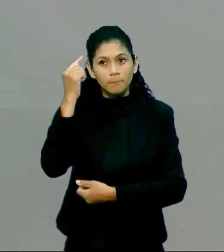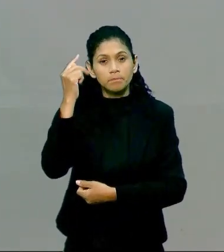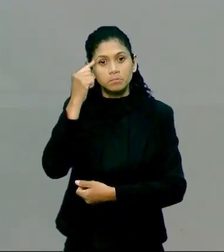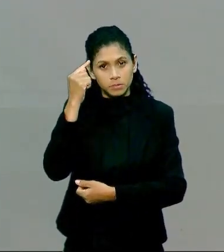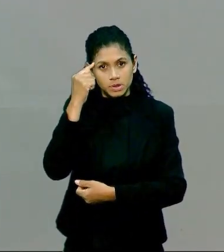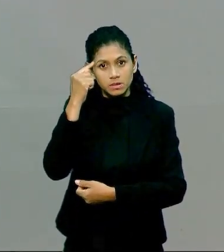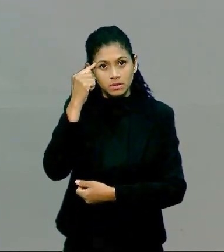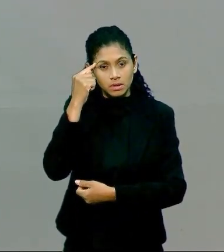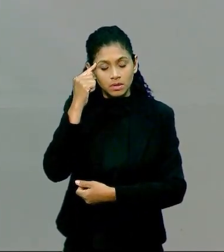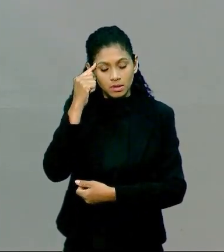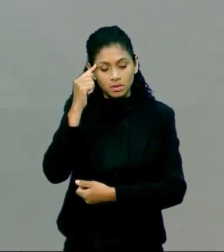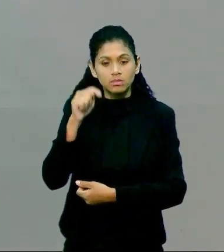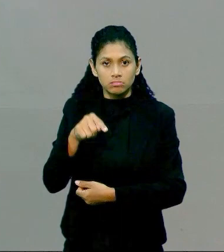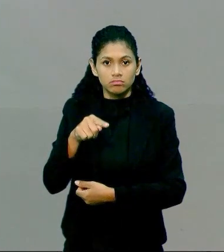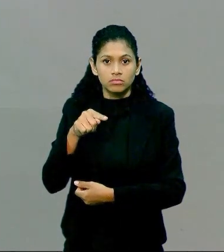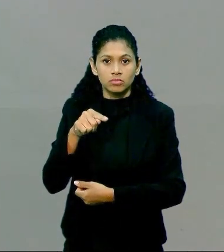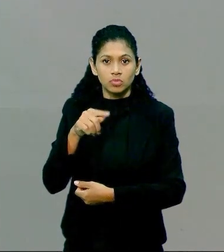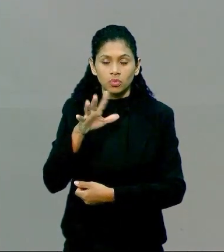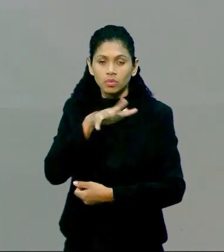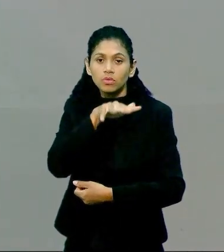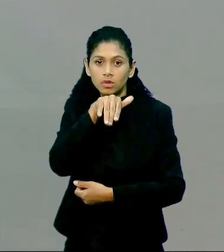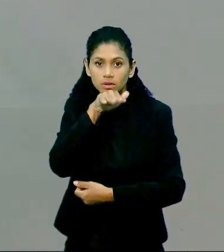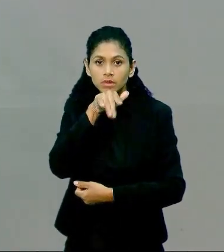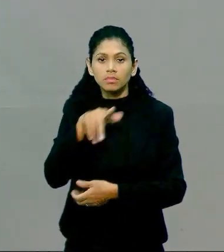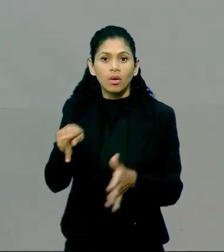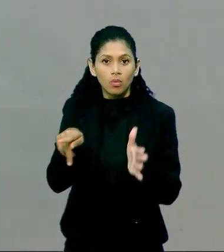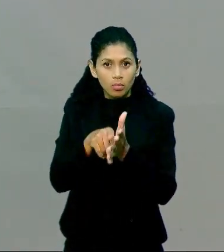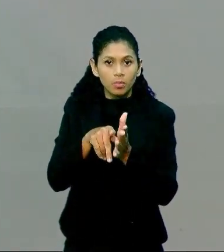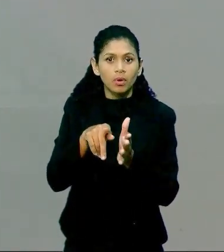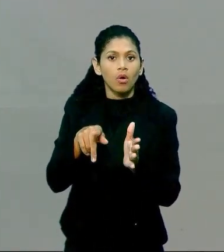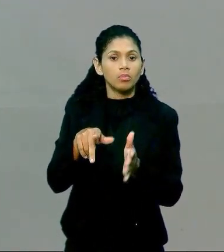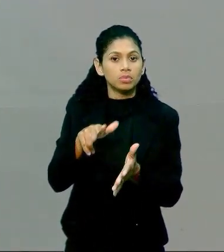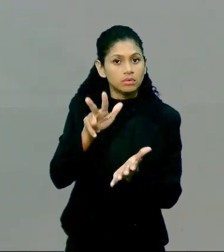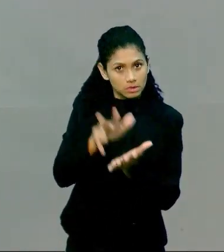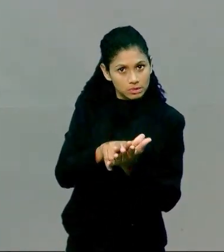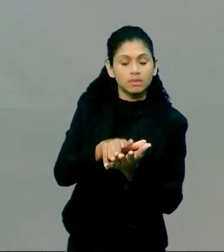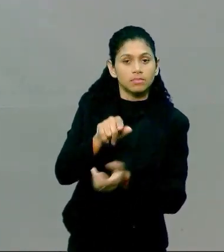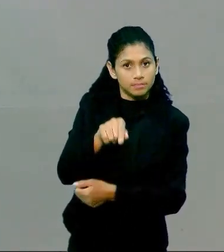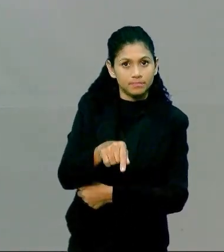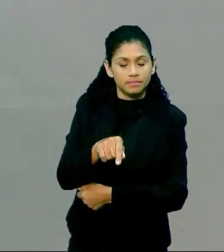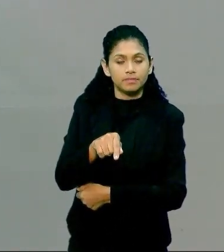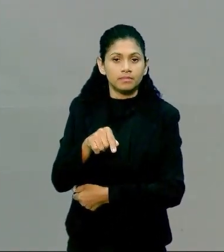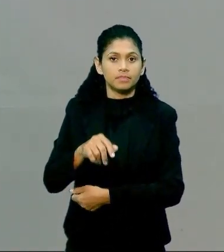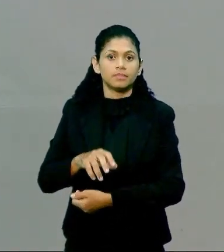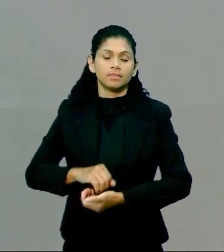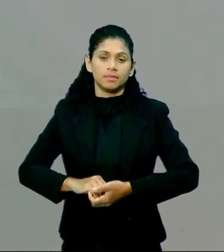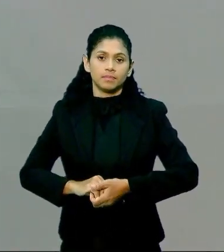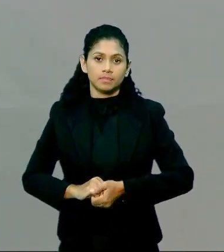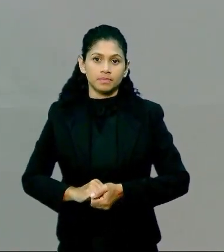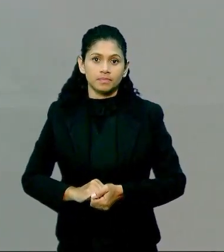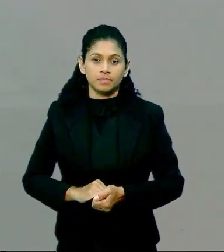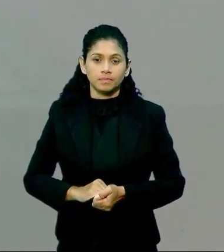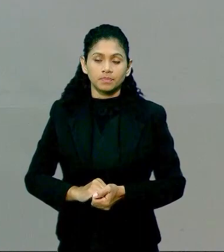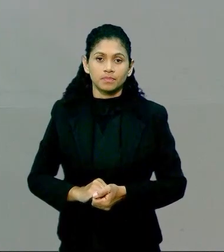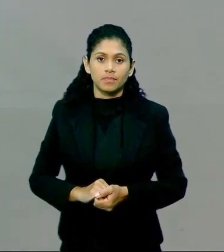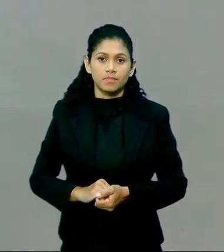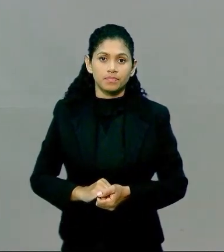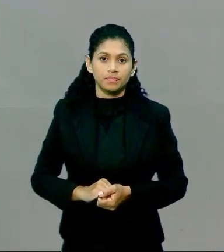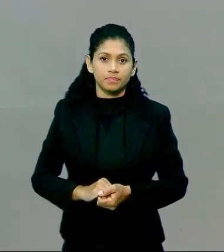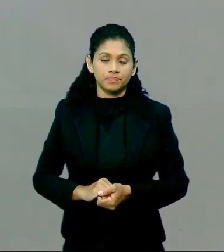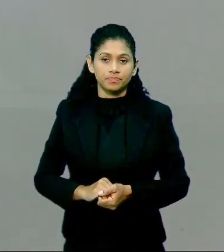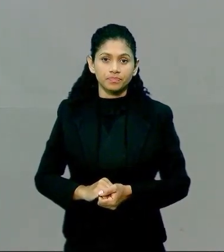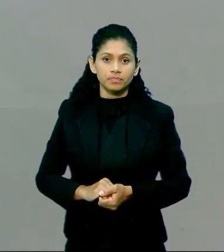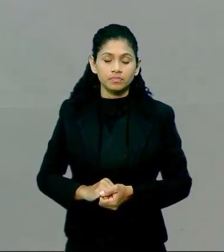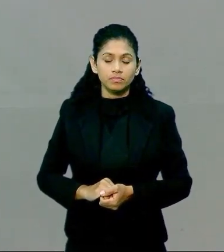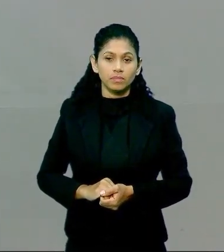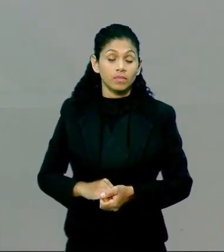tamanho, pelo formato, né? Então, é nesses casos aí, acasos da vida, que a gente vai inferindo. Ou seja, a gente